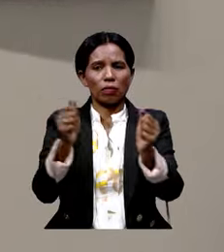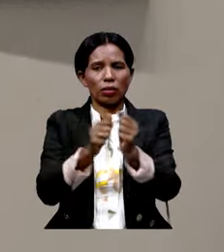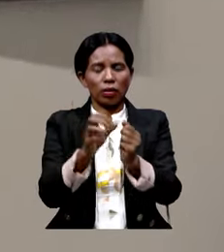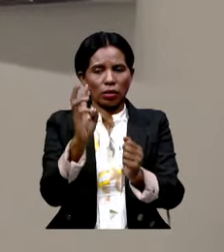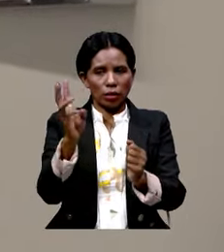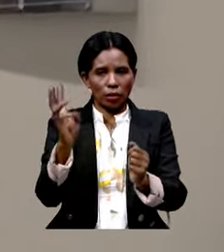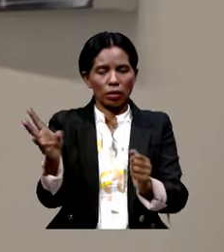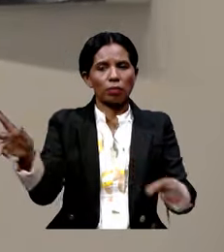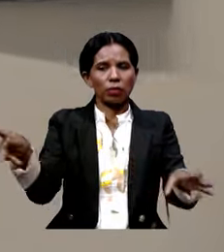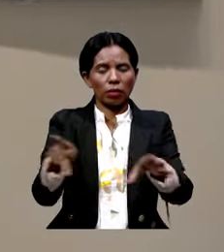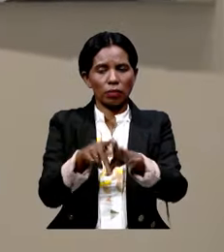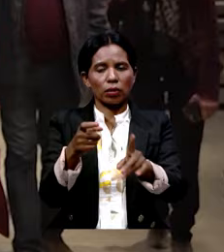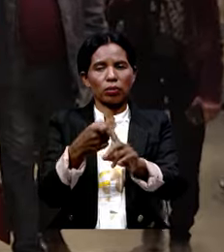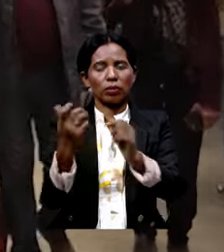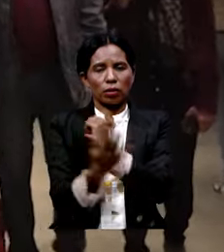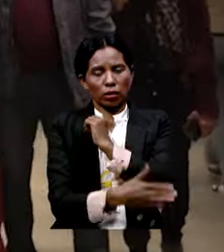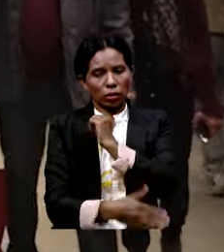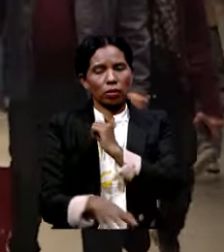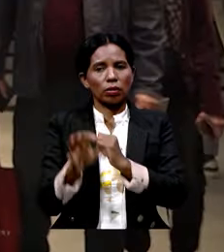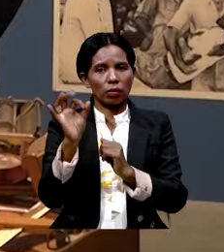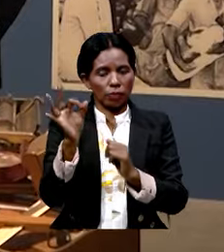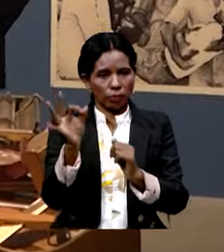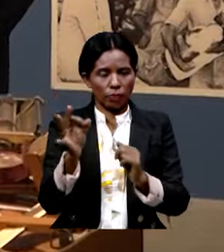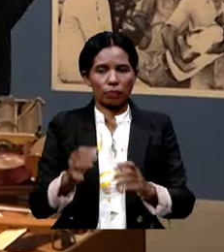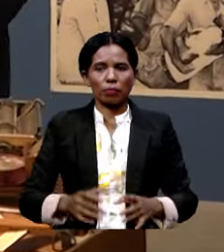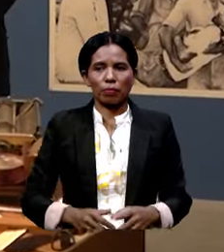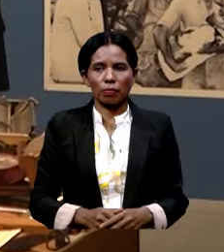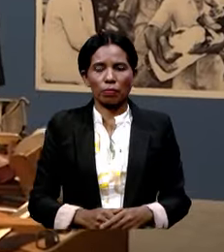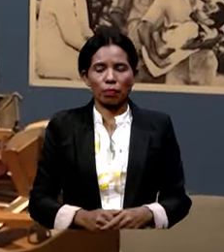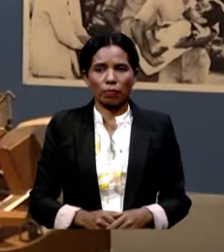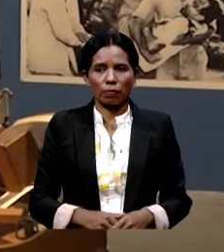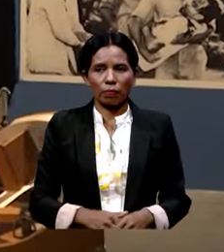nebe participa Rusinação Cianulu. Santina de Jesus, Marito da Costa, GMN.